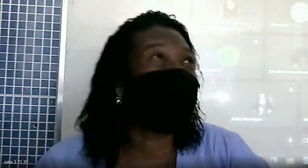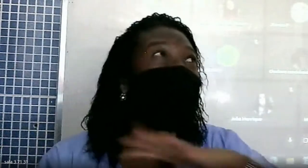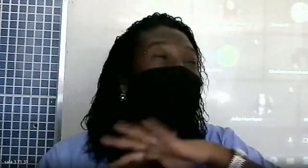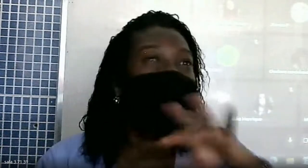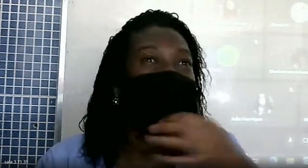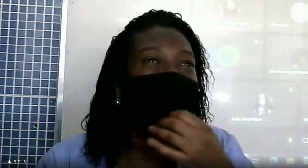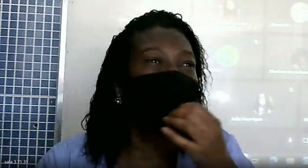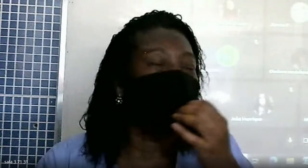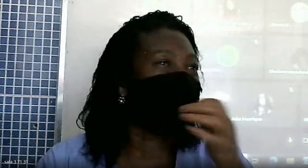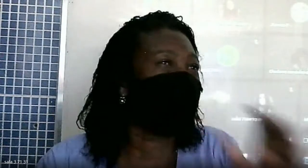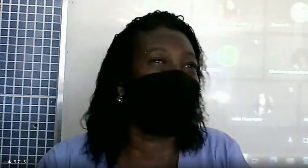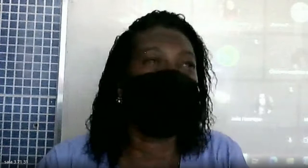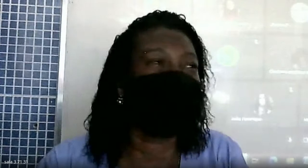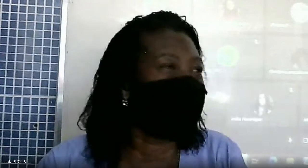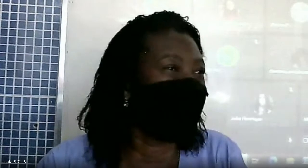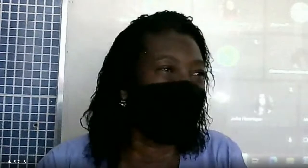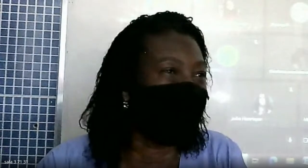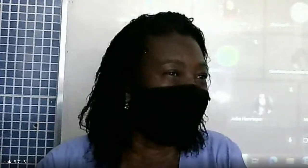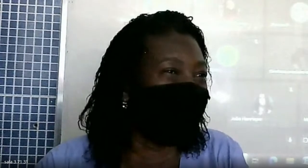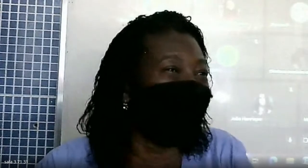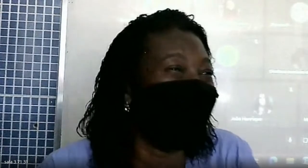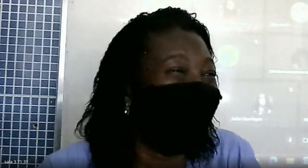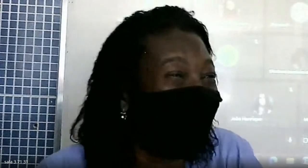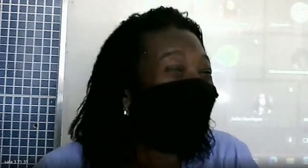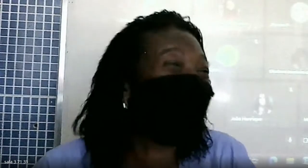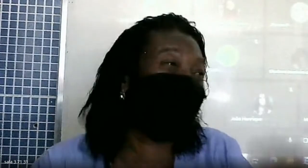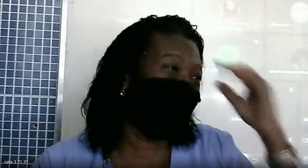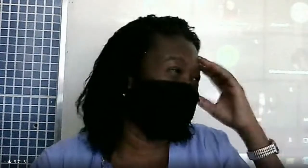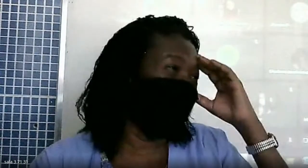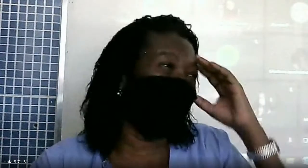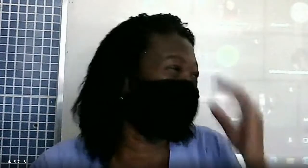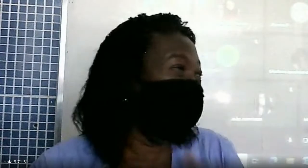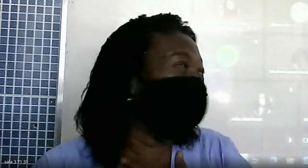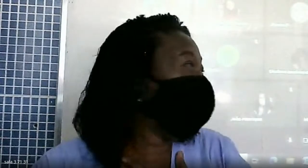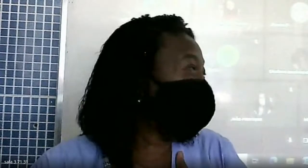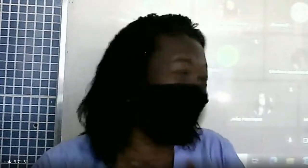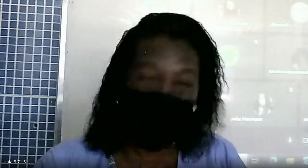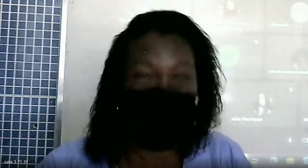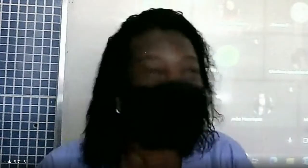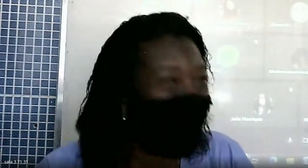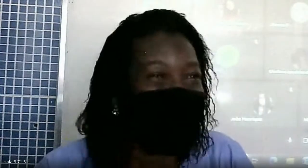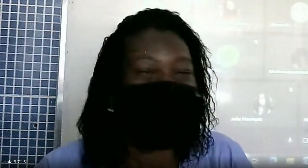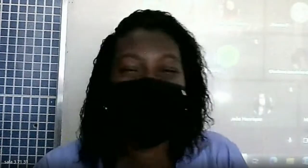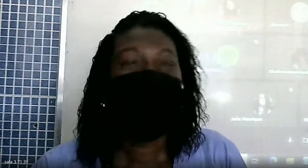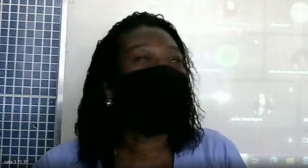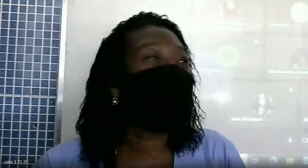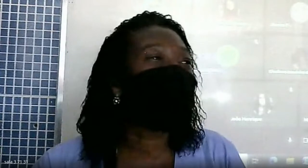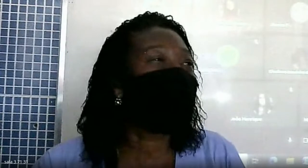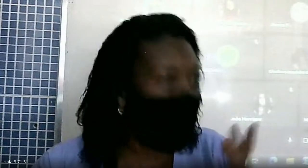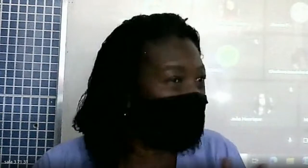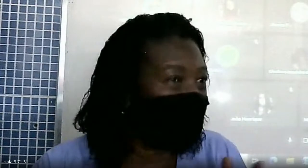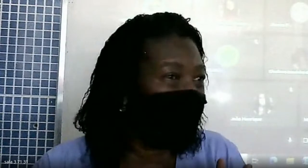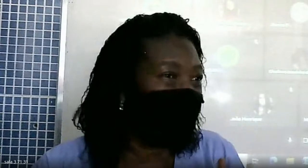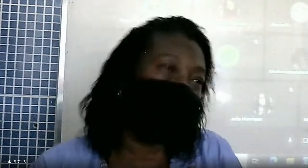dançando Charme, se acabando. Ela falou assim, tia, eu quero dançar aquilo ali. Falei assim, olha só, minha filha, nós temos que ir embora. Ela, não,